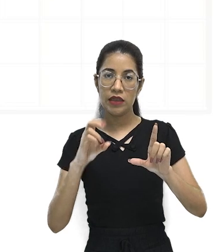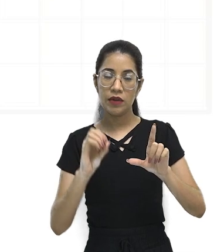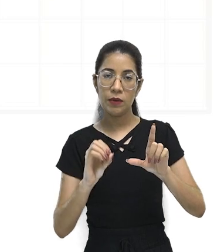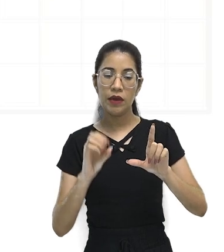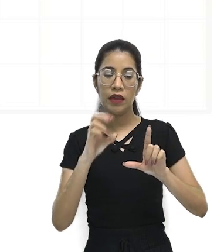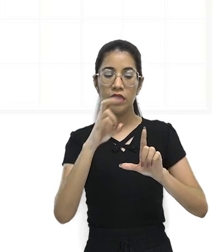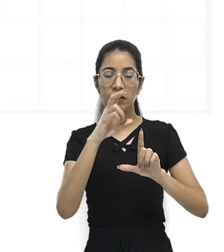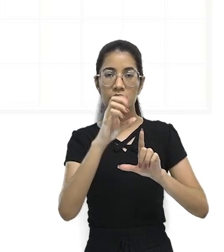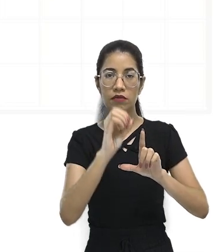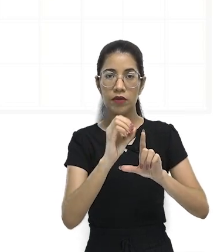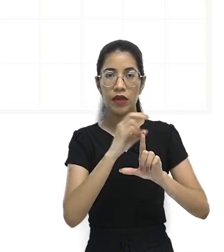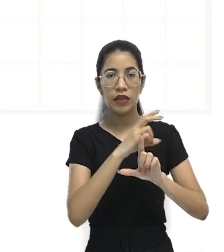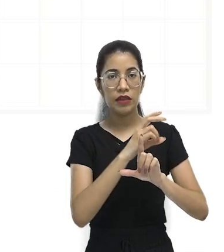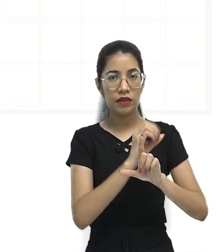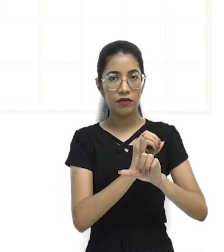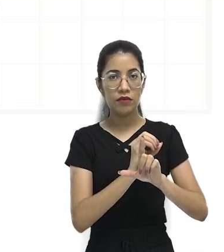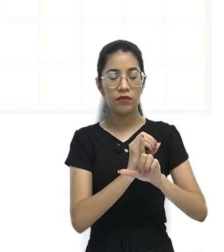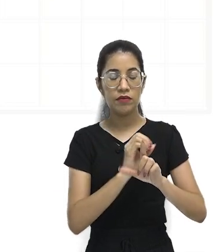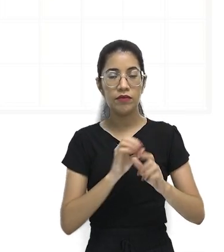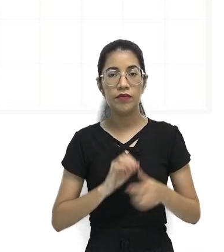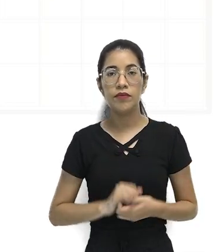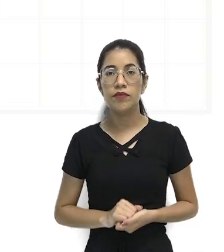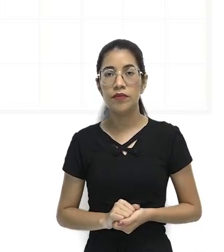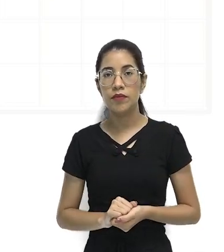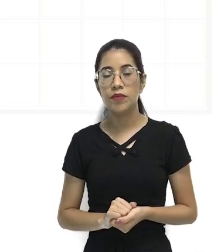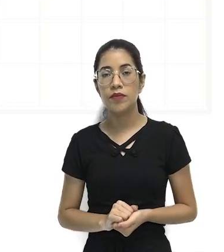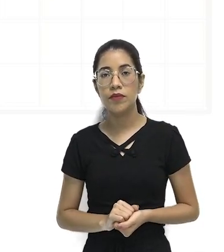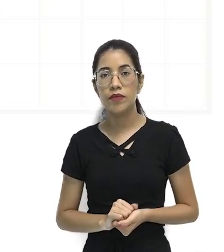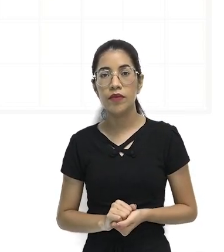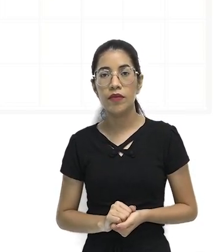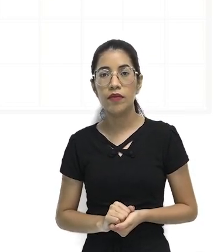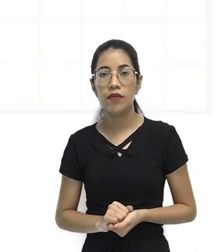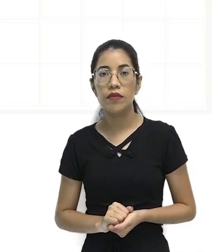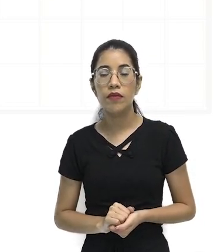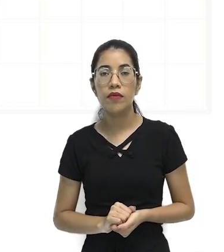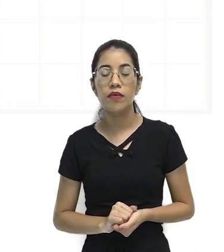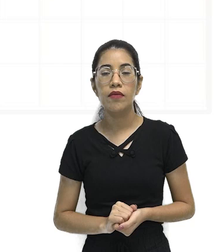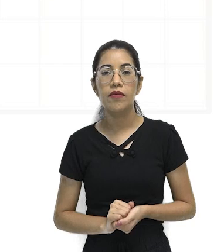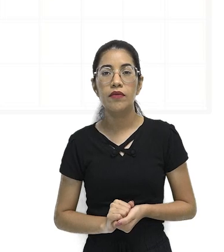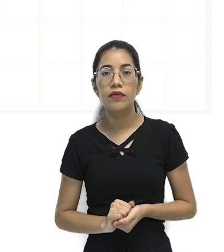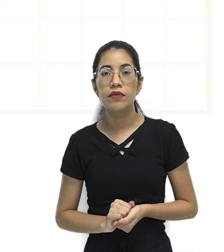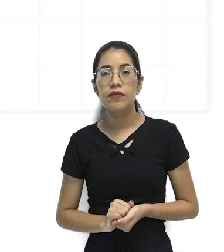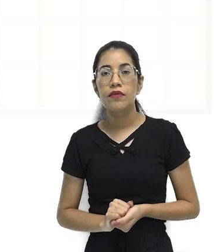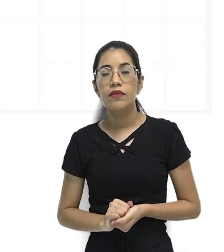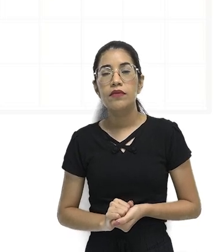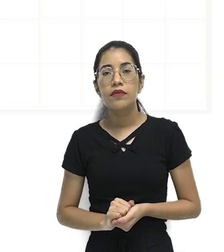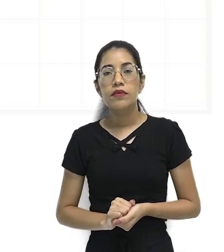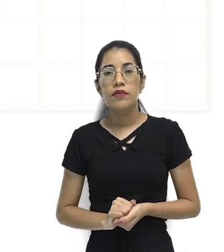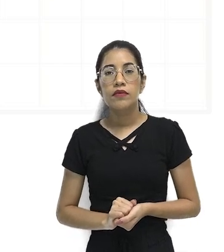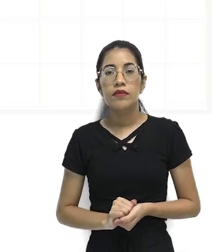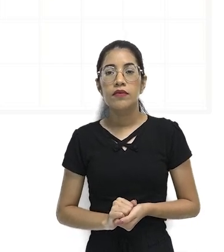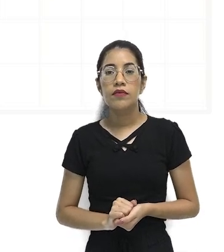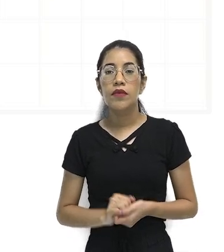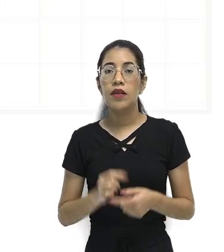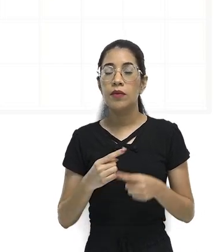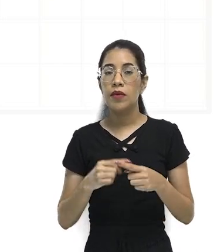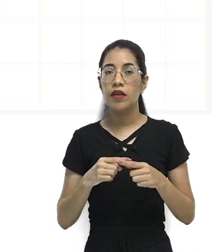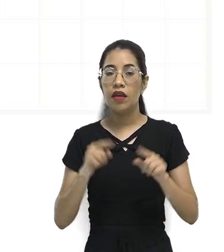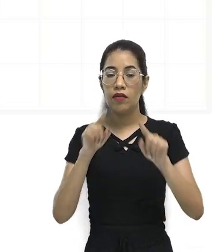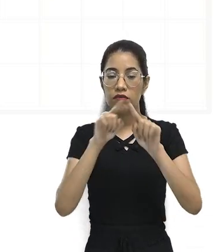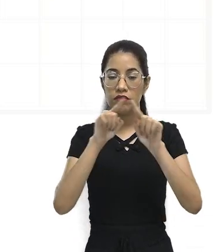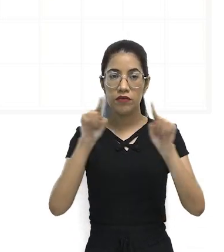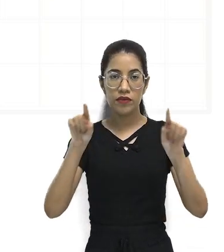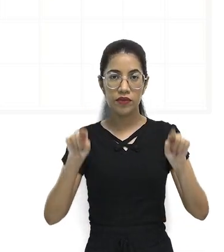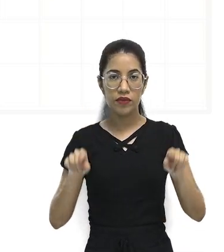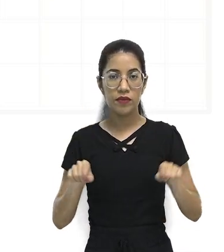do outro lado dela, ela também terá 50 centímetros, tudo bem? Já que é um quadrado, e você